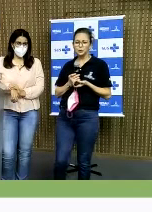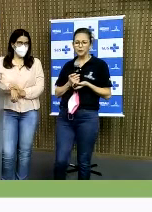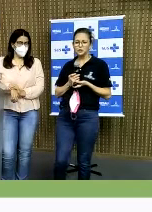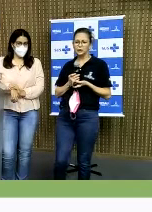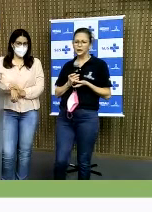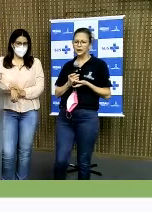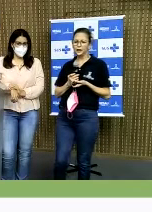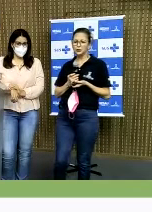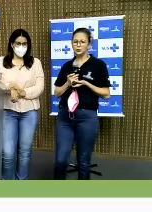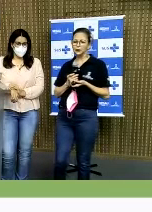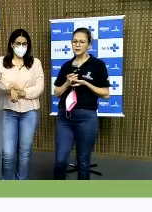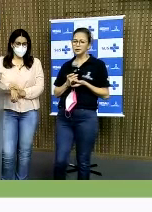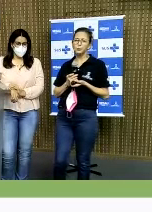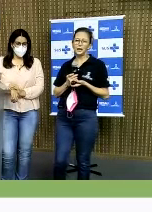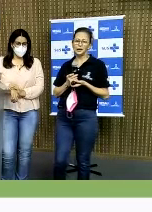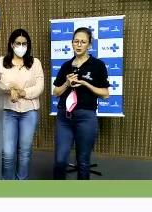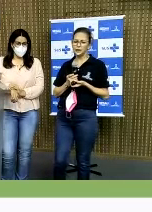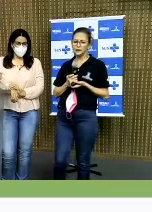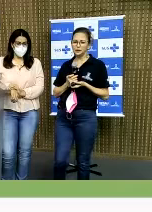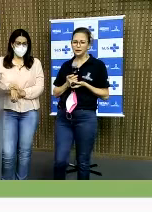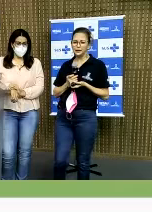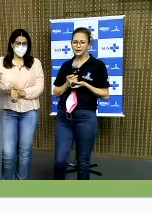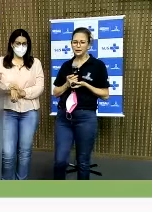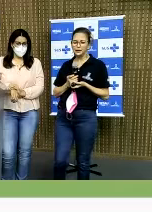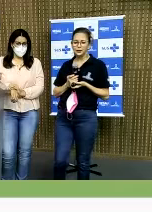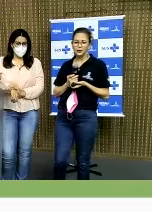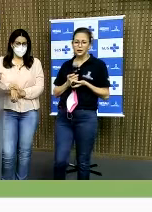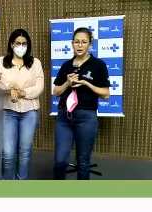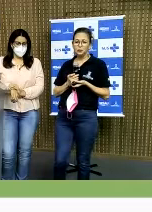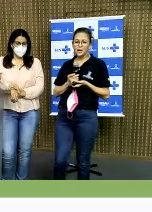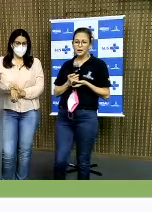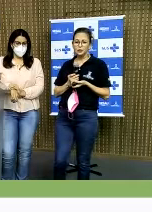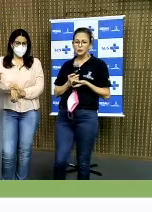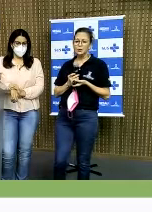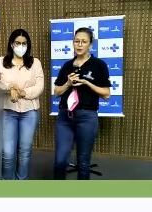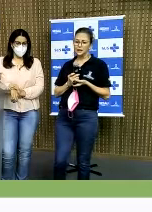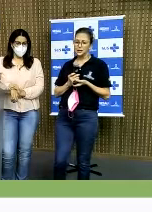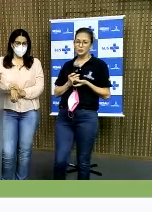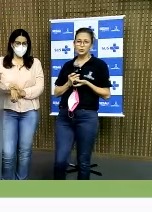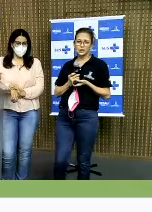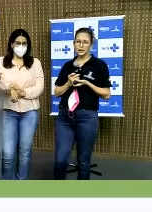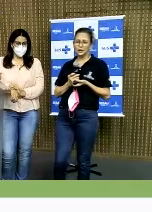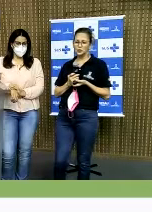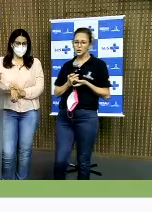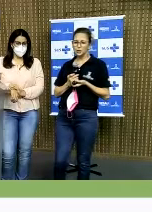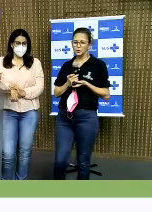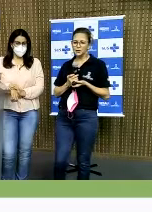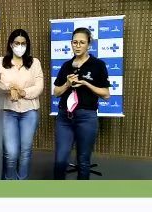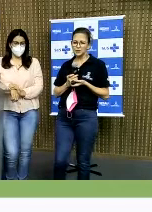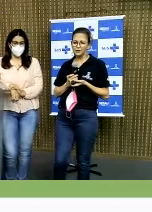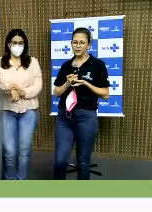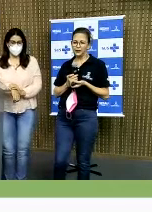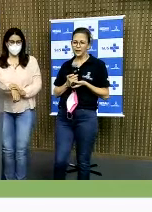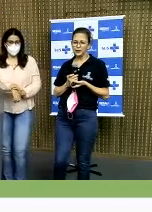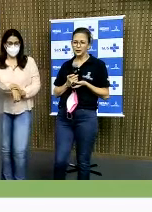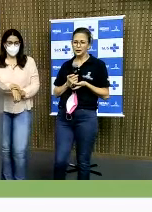registro, problemas com internet, iluminação da placa de entrada da unidade. Em março, eleição dos conselheiros, nós já